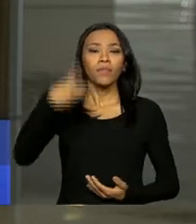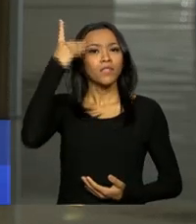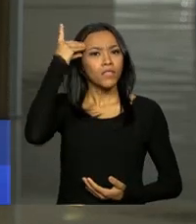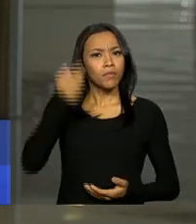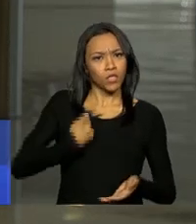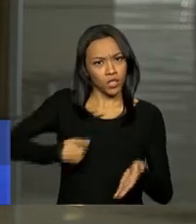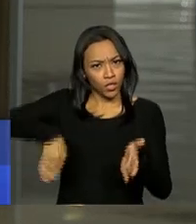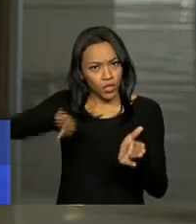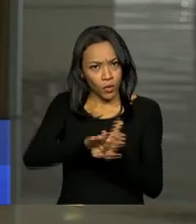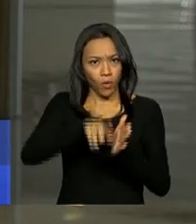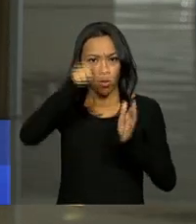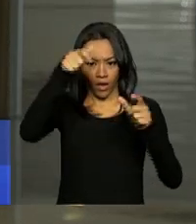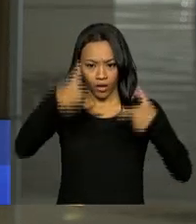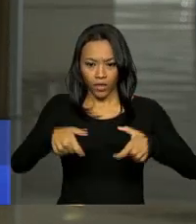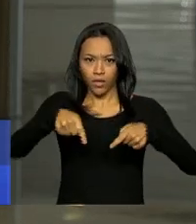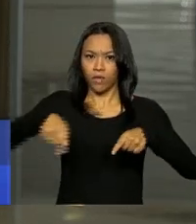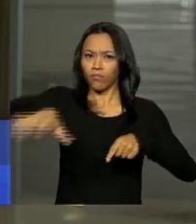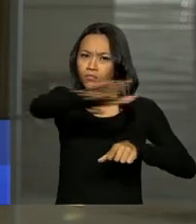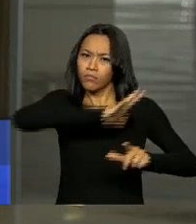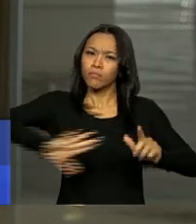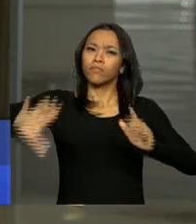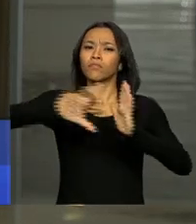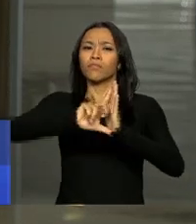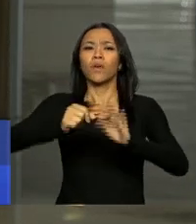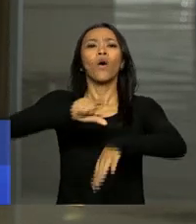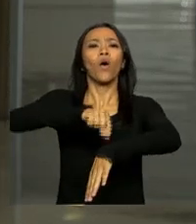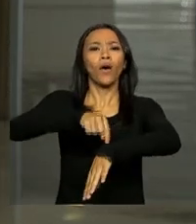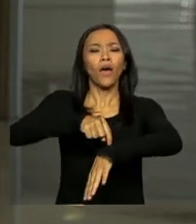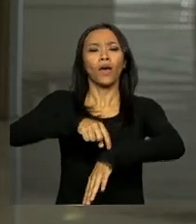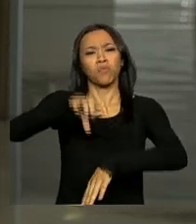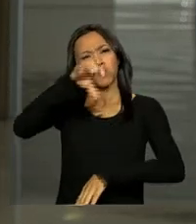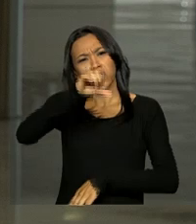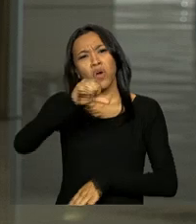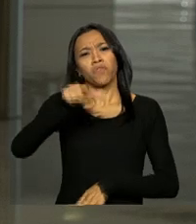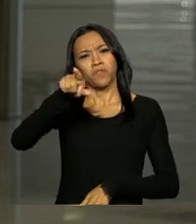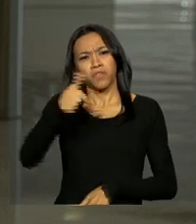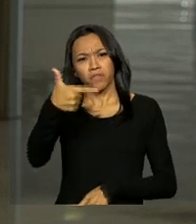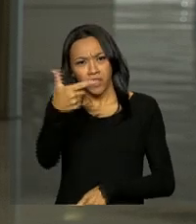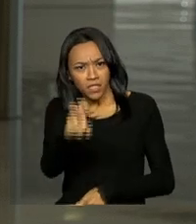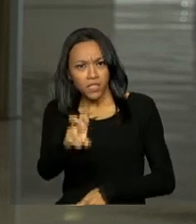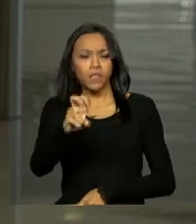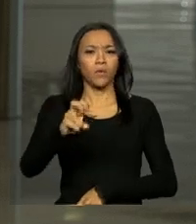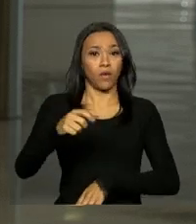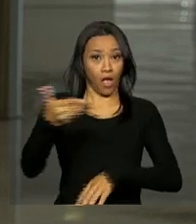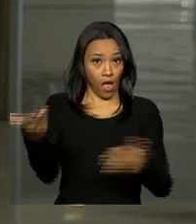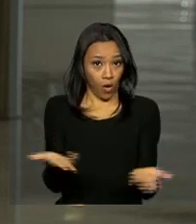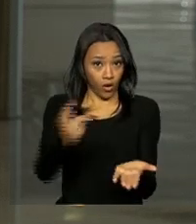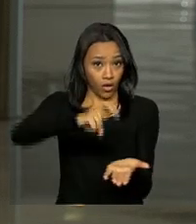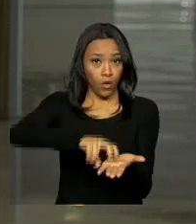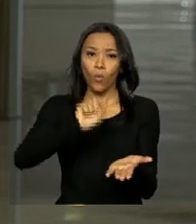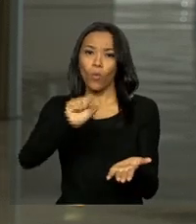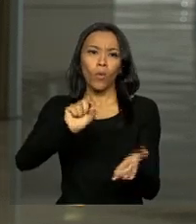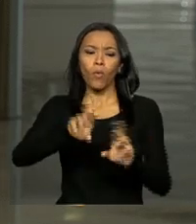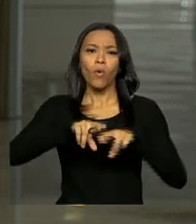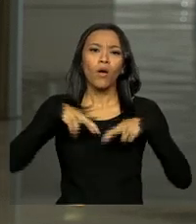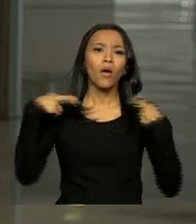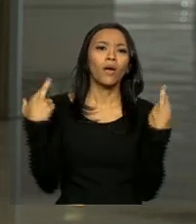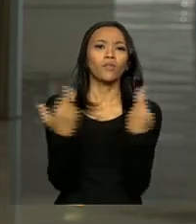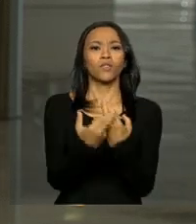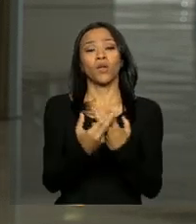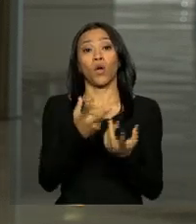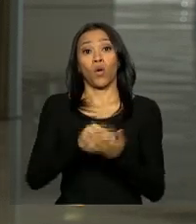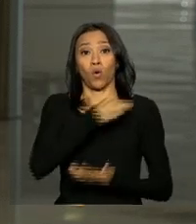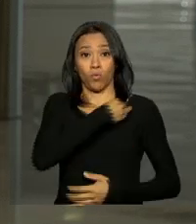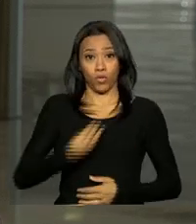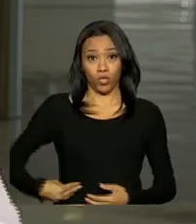chegou aqui ao Palácio do Planalto por volta das 9h25 da manhã e agora pela manhã ela tem uma agenda, uma reunião com o ministro do